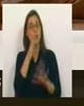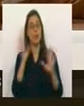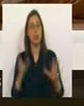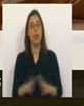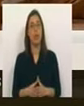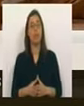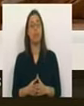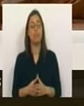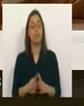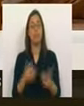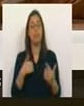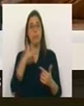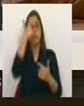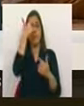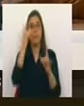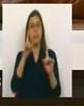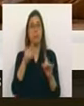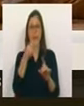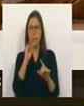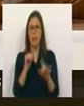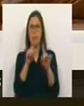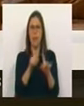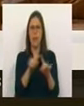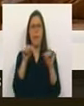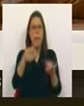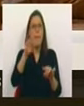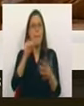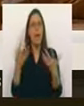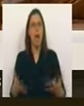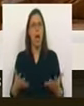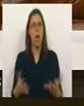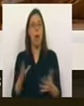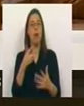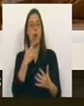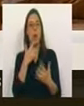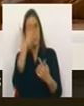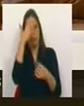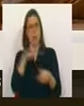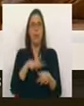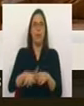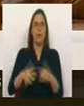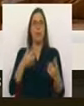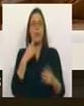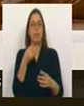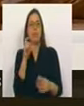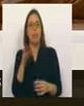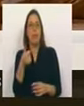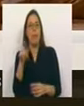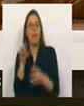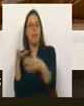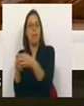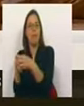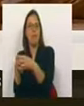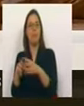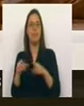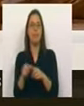deputados, não pensamos ao PS, a este PS de forte inspiração comunista e bloquista,